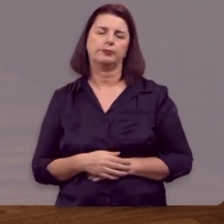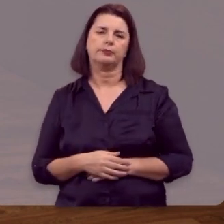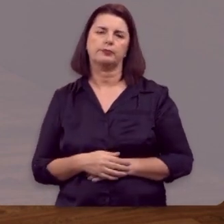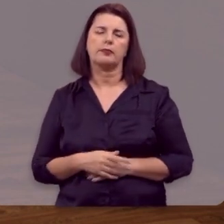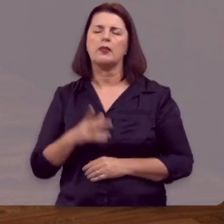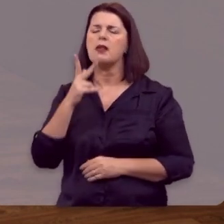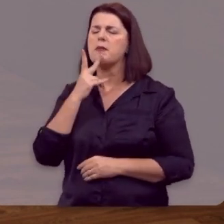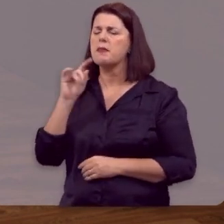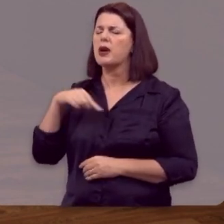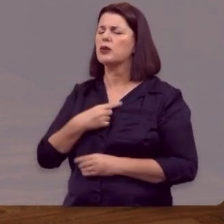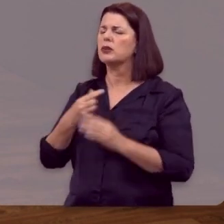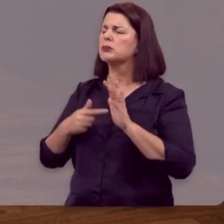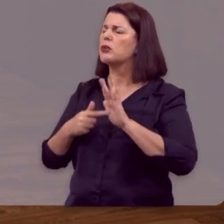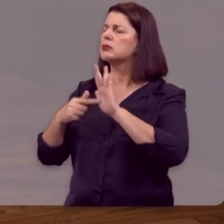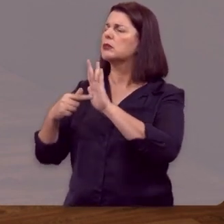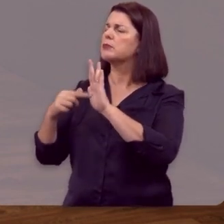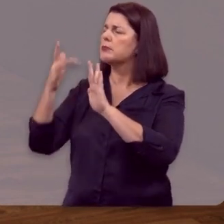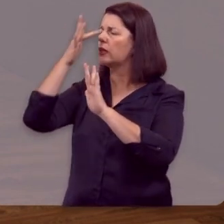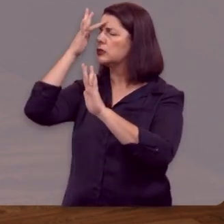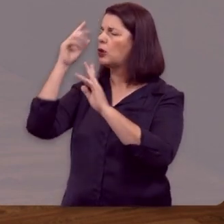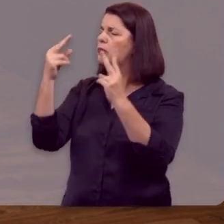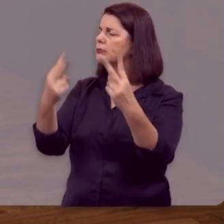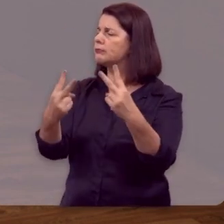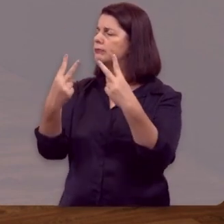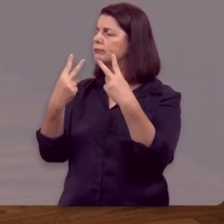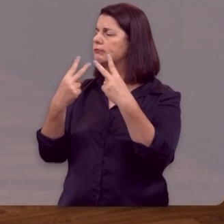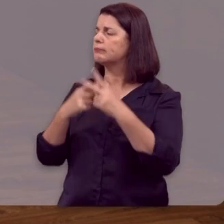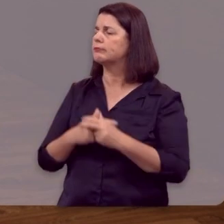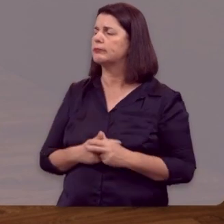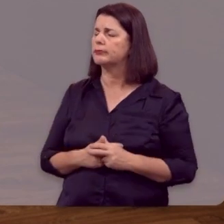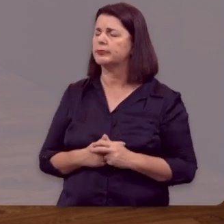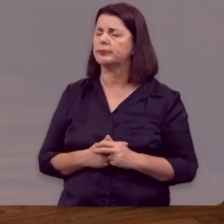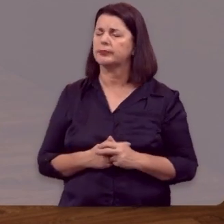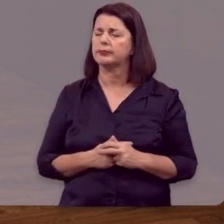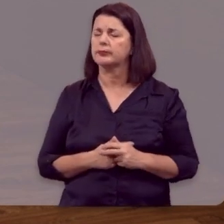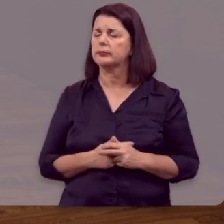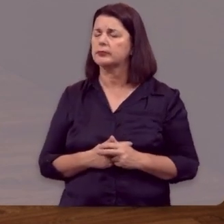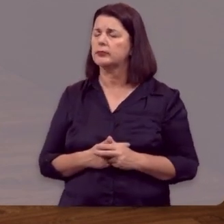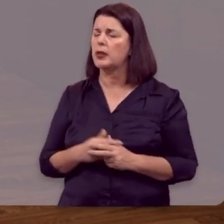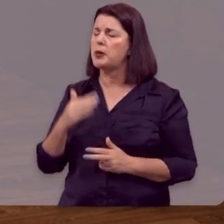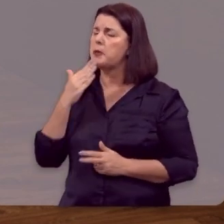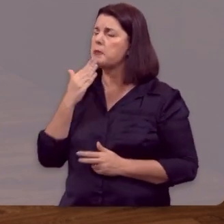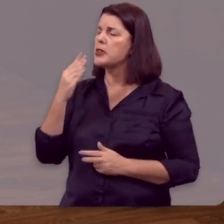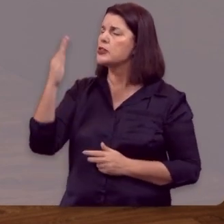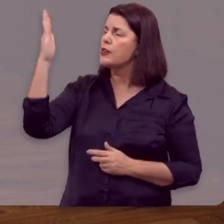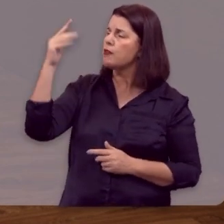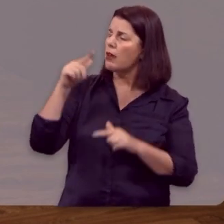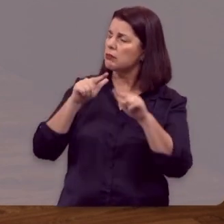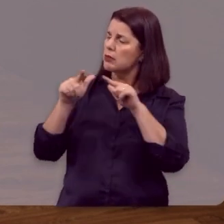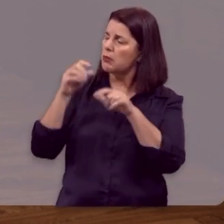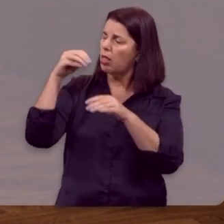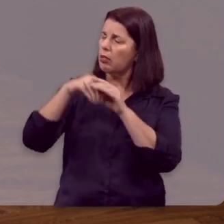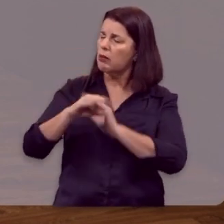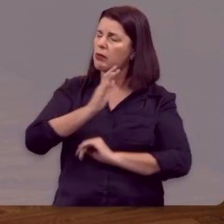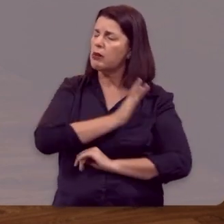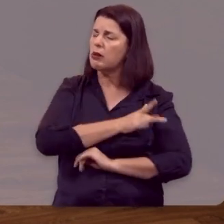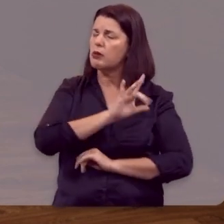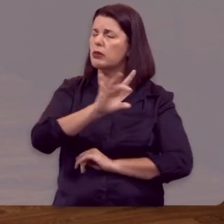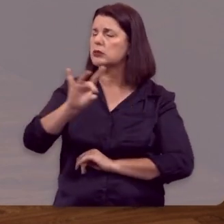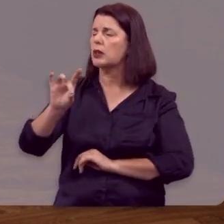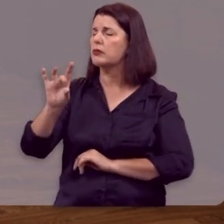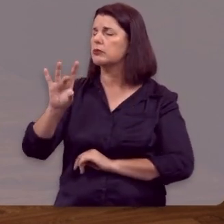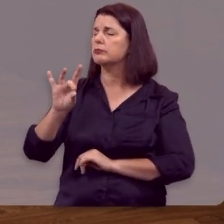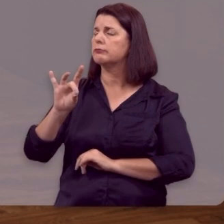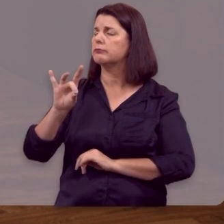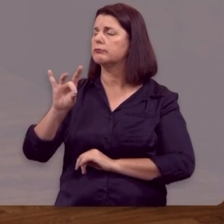eterna. Pai, eu quero apresentar a Ti as pessoas que estão nos assistindo e te pedir que Tu apliques esta